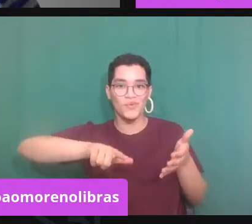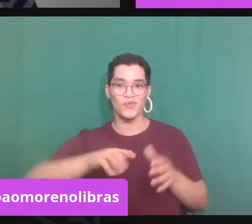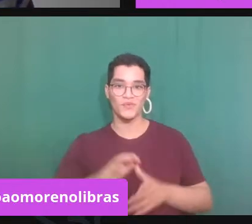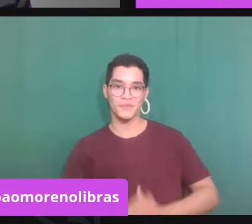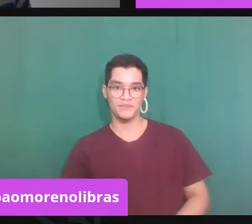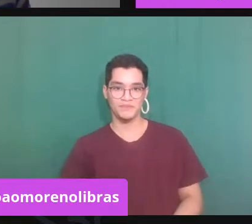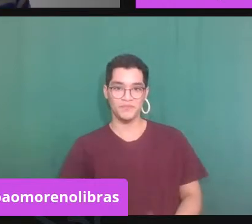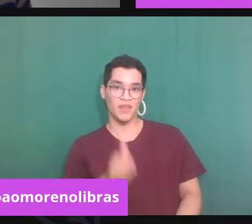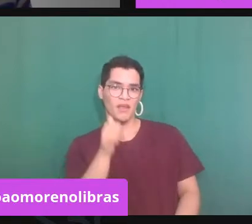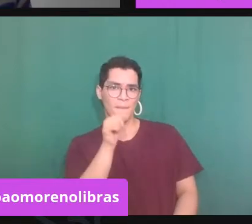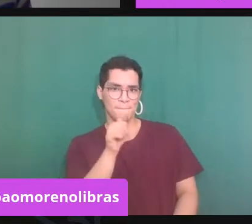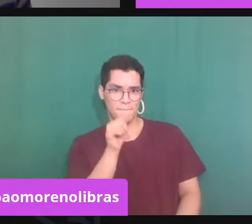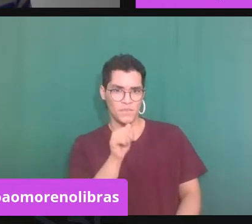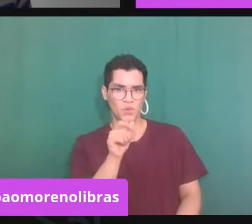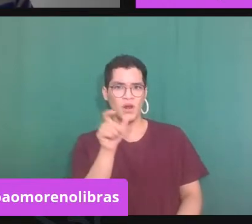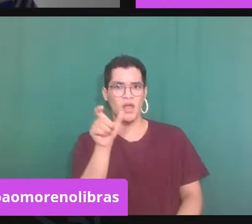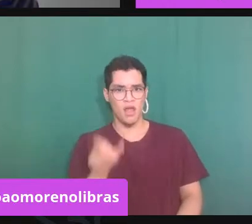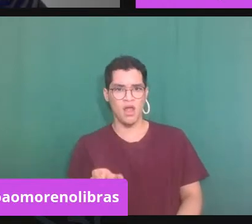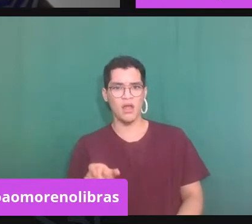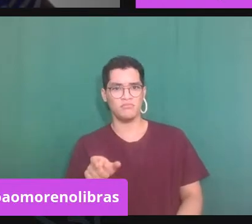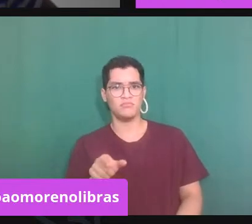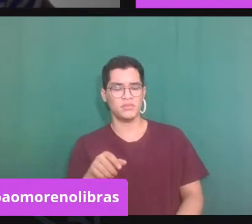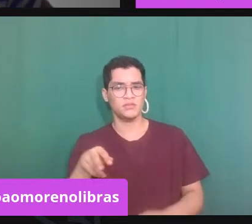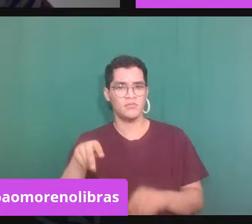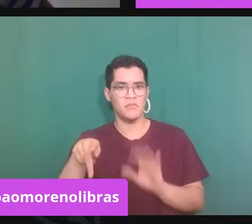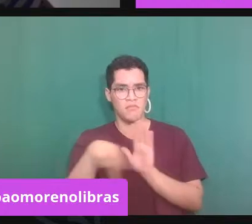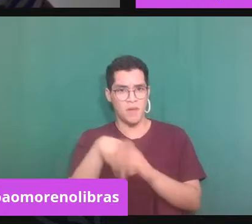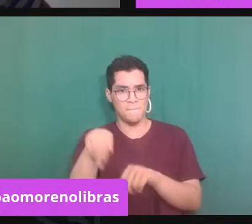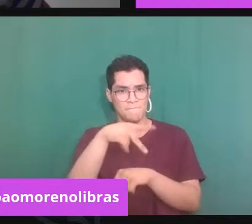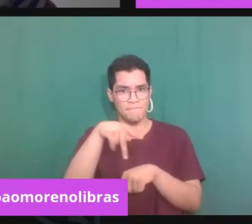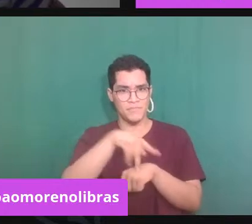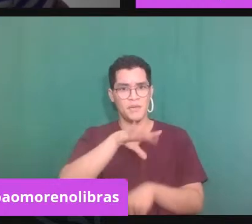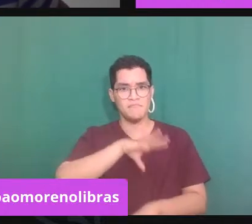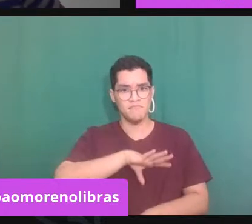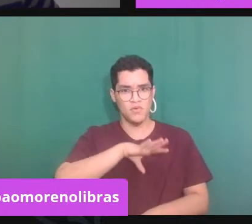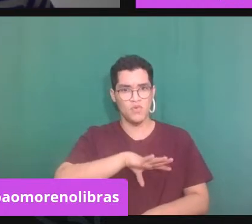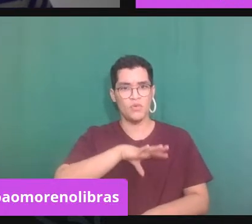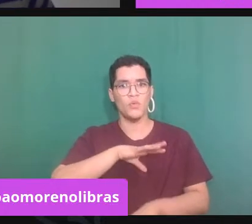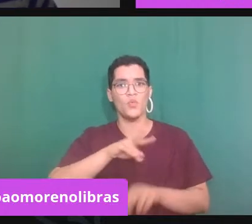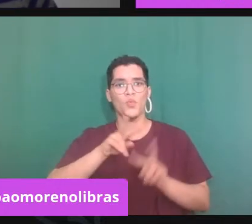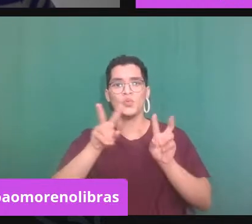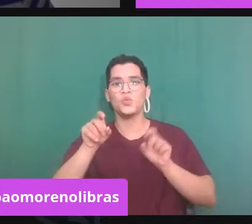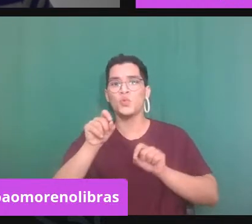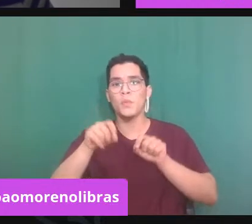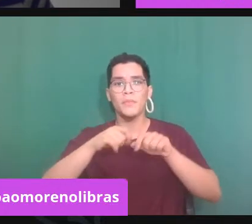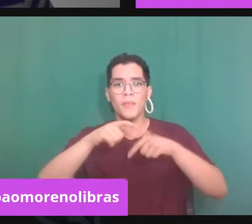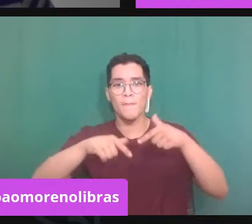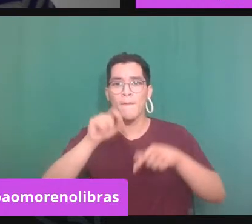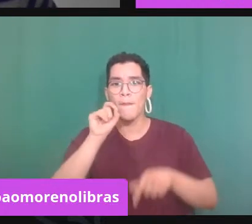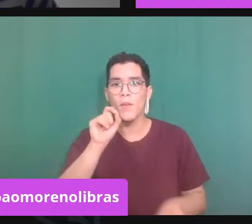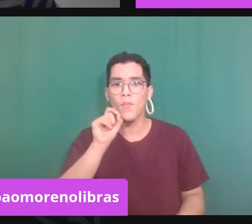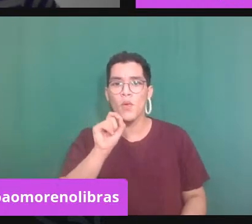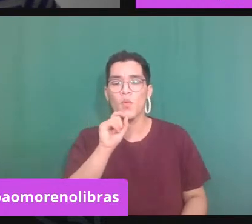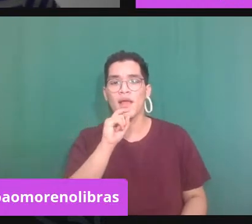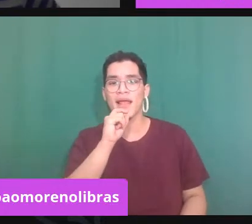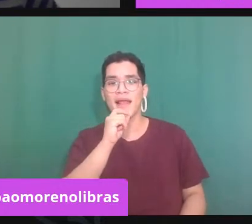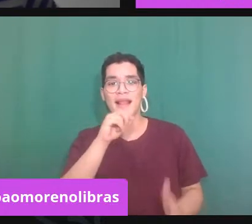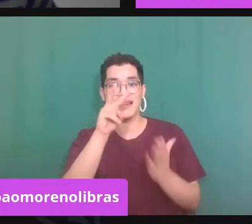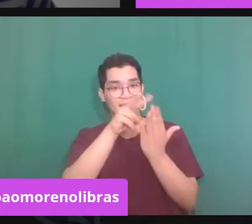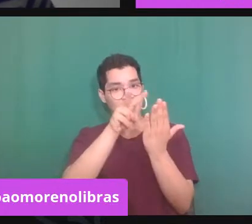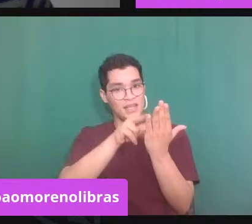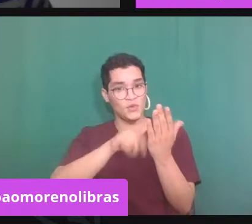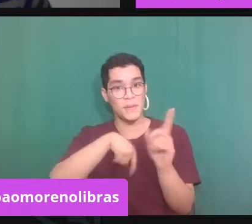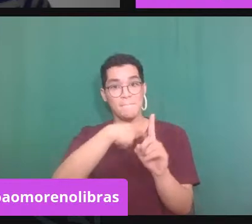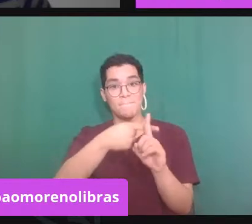Graça Lisboa Castro Pinto. Ela trabalha com a questão da leitura e da escrita de maneira integrada,